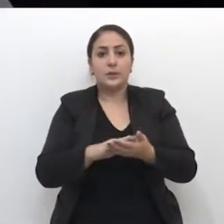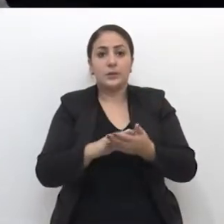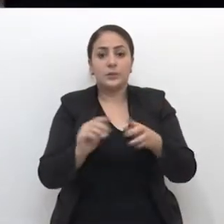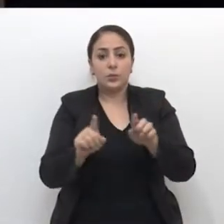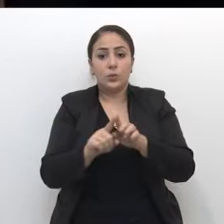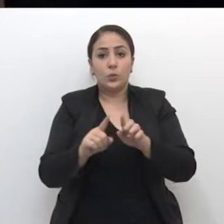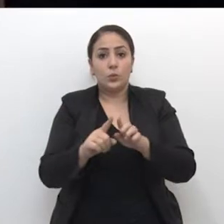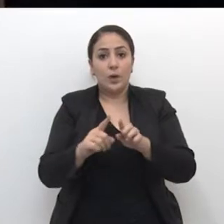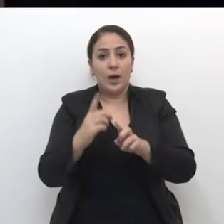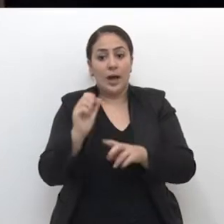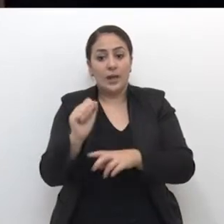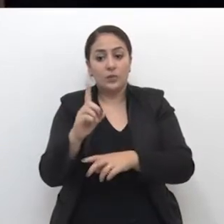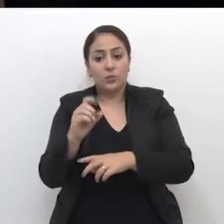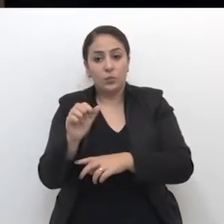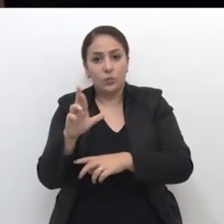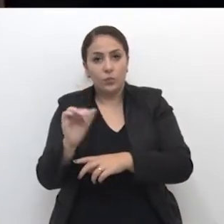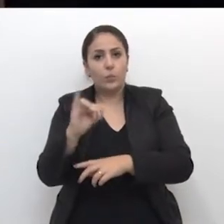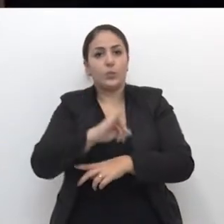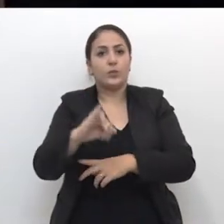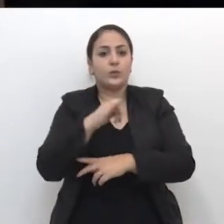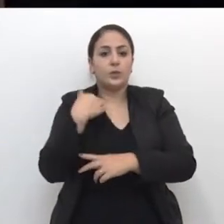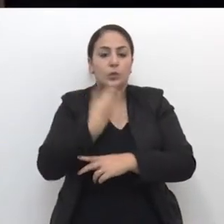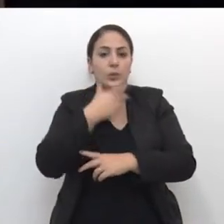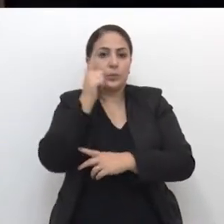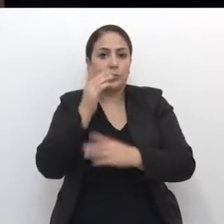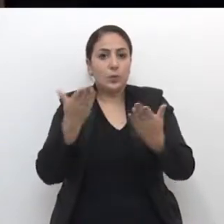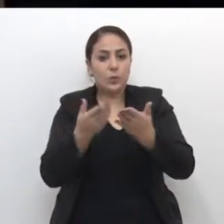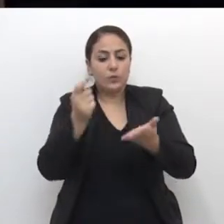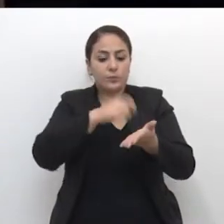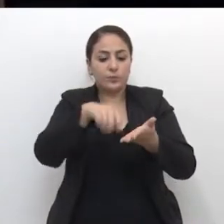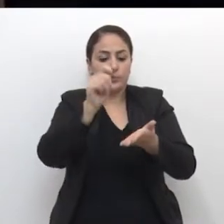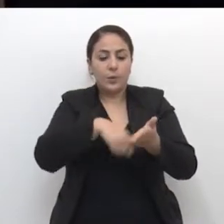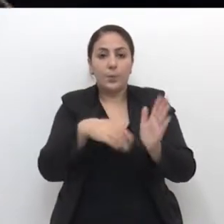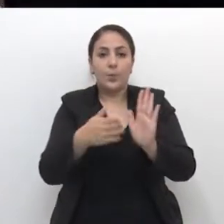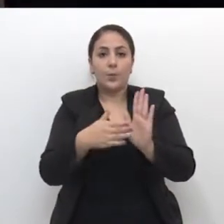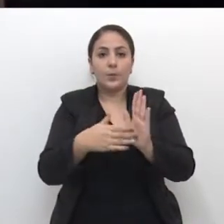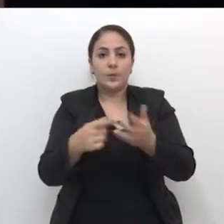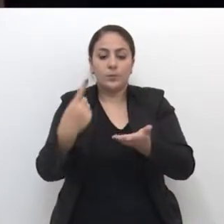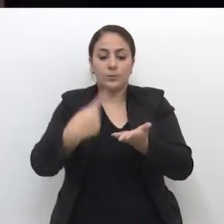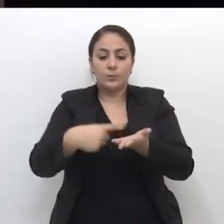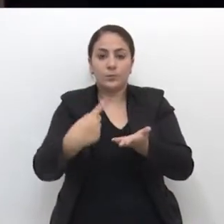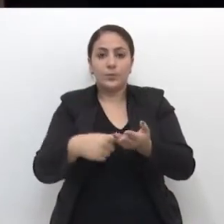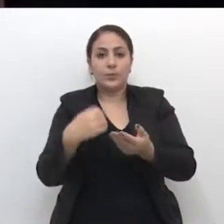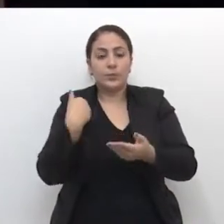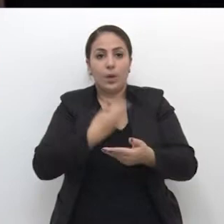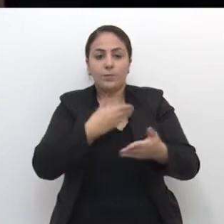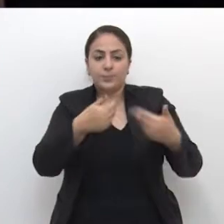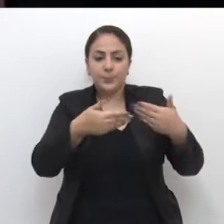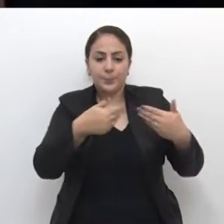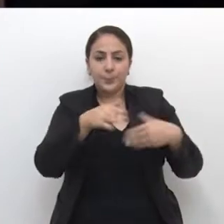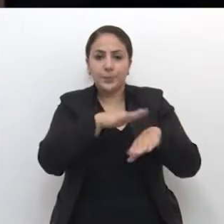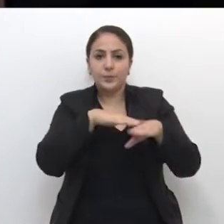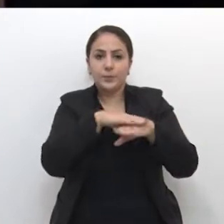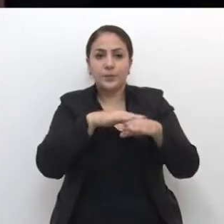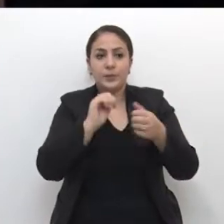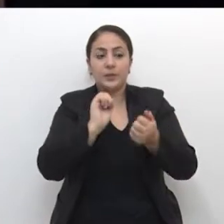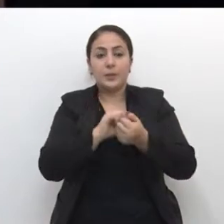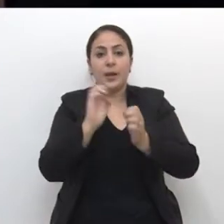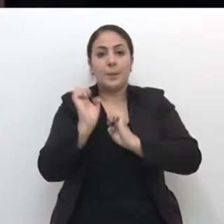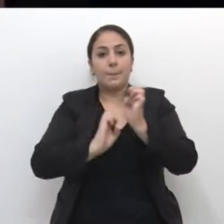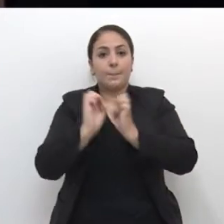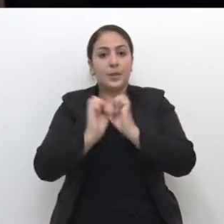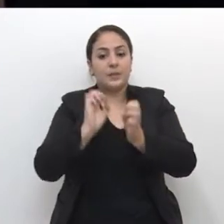e o Dr. Adolfo Freitas foram cruciais para que nós pudéssemos chegar hoje a esta assinatura desta proposta de acordo e dialogando e vendo